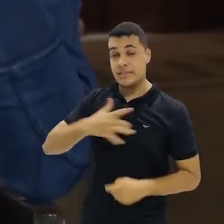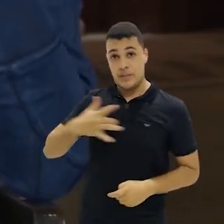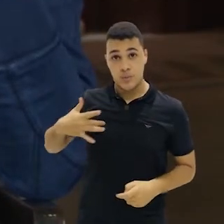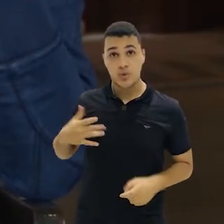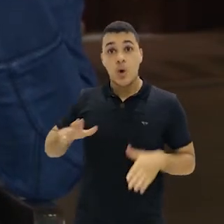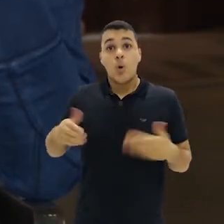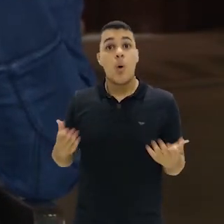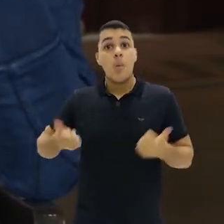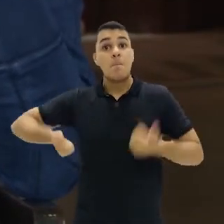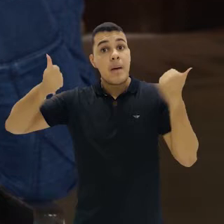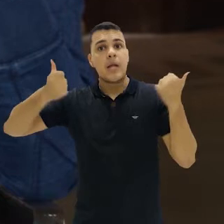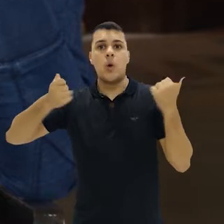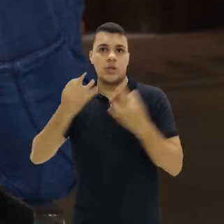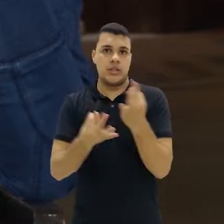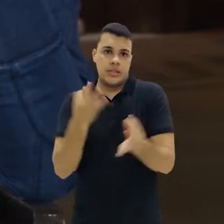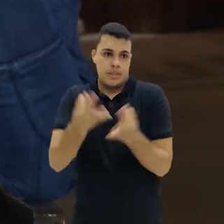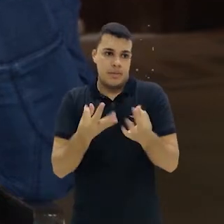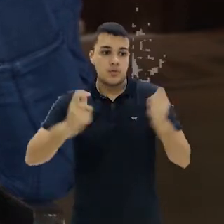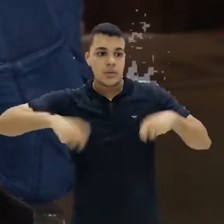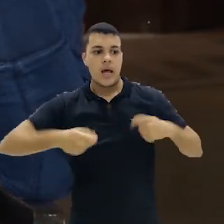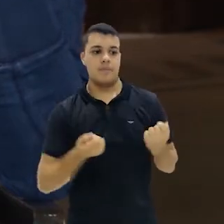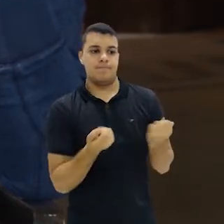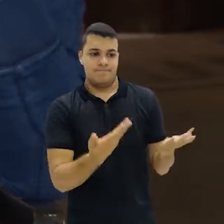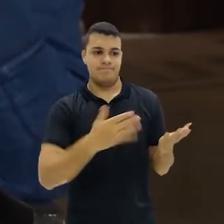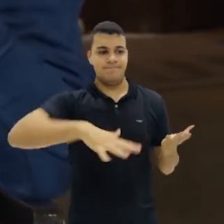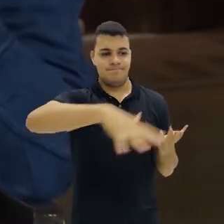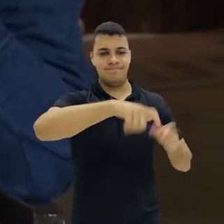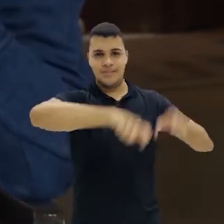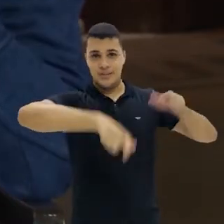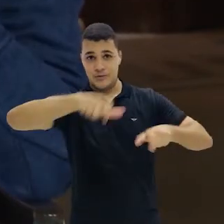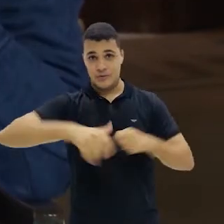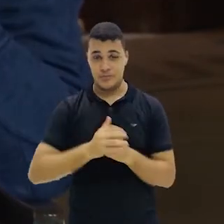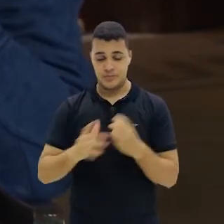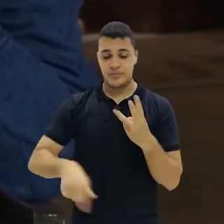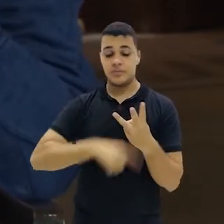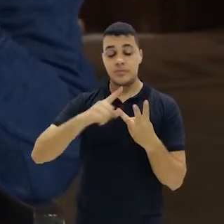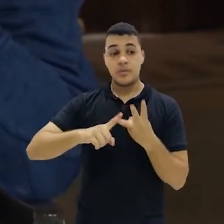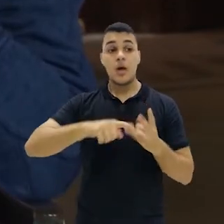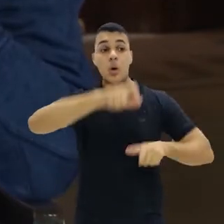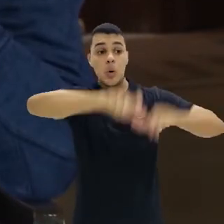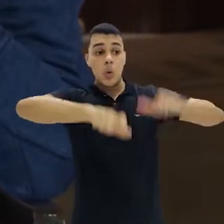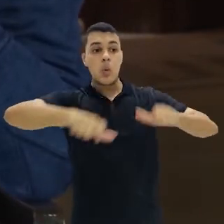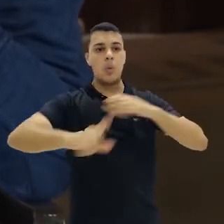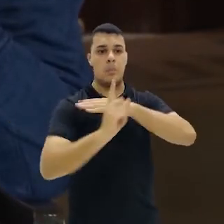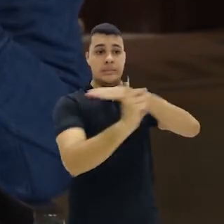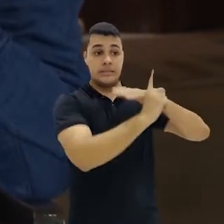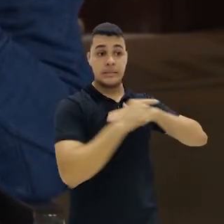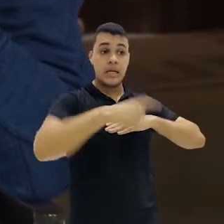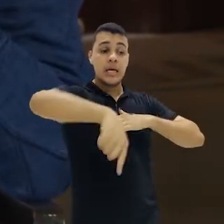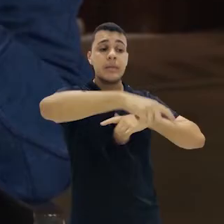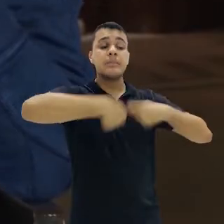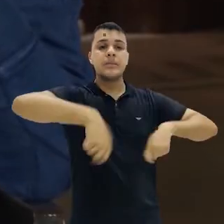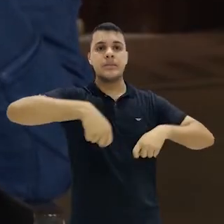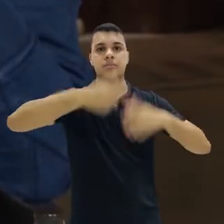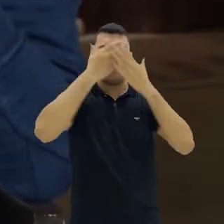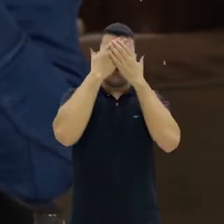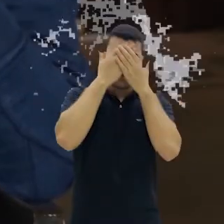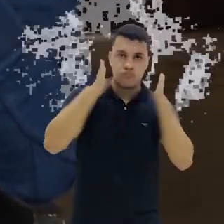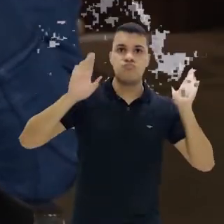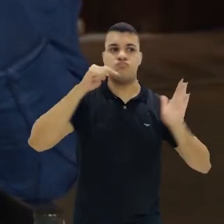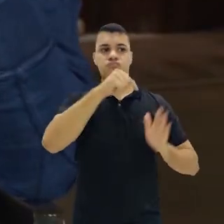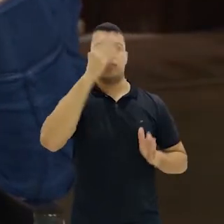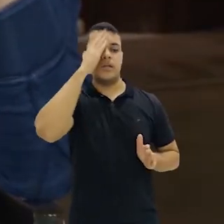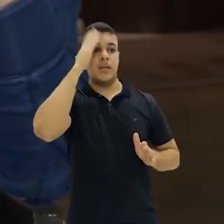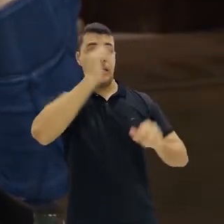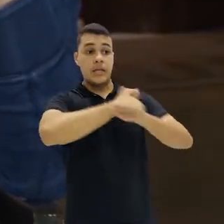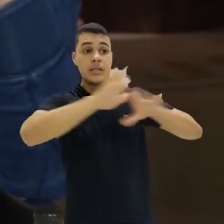Terceiro ponto, o paciente tem que estar ciente dos benefícios e riscos potenciais que ele tem dentro desse estudo. Em quarto lugar,